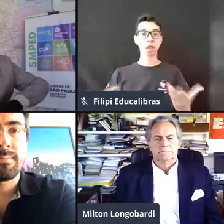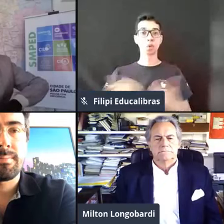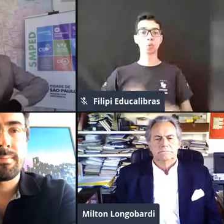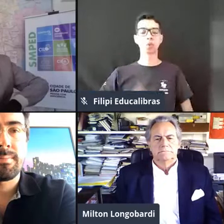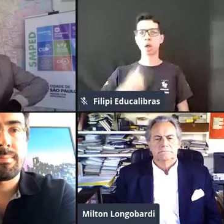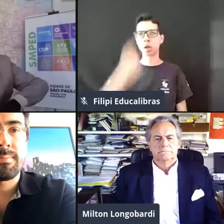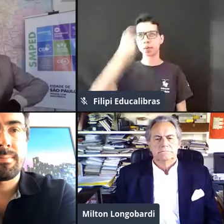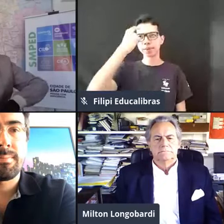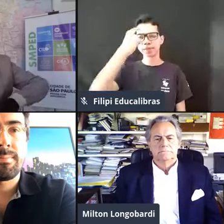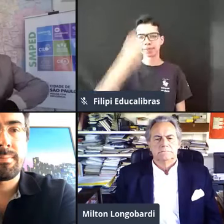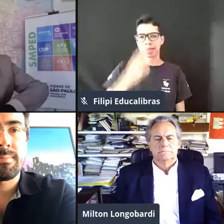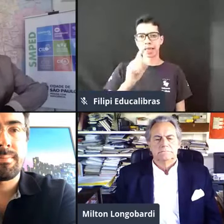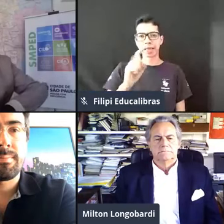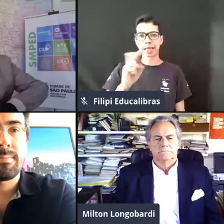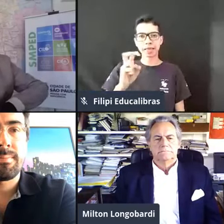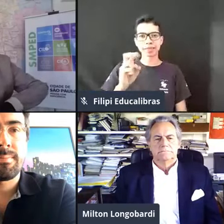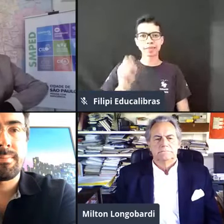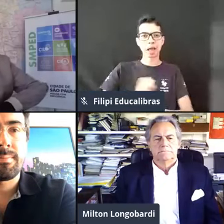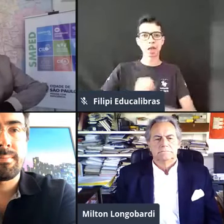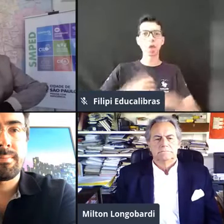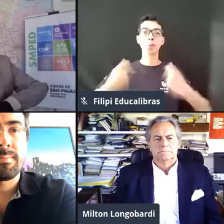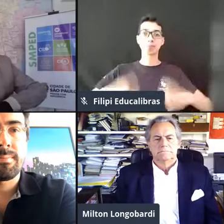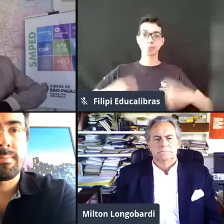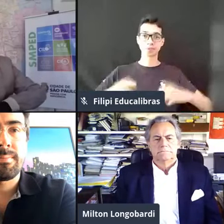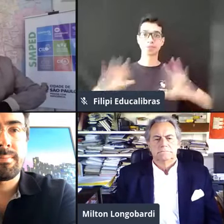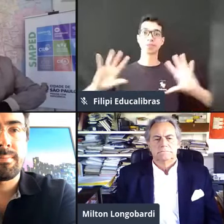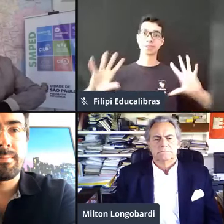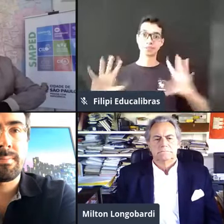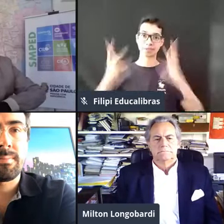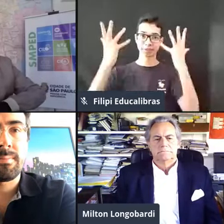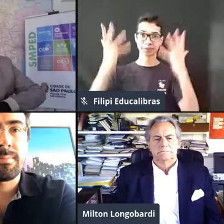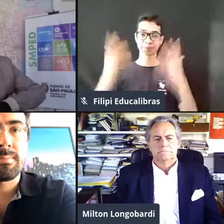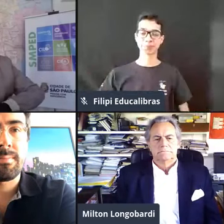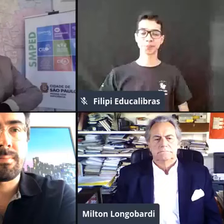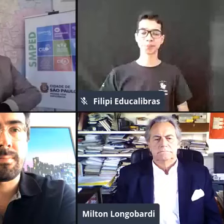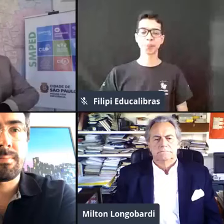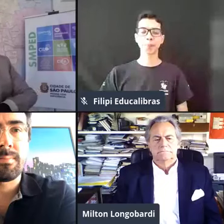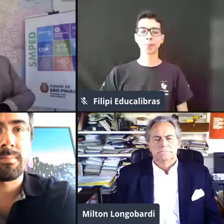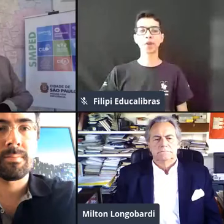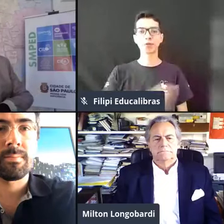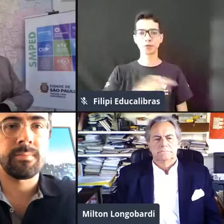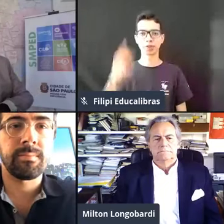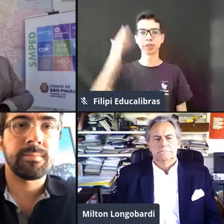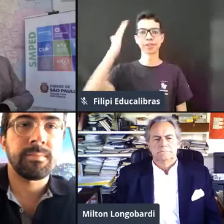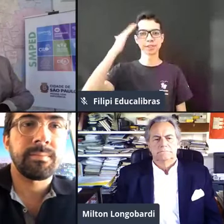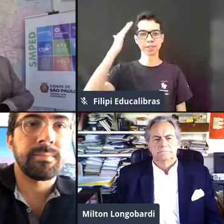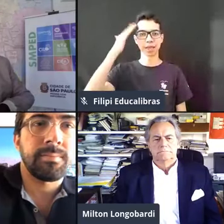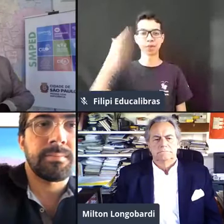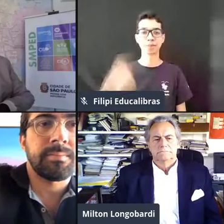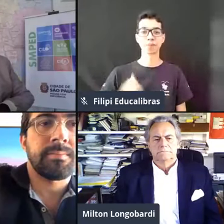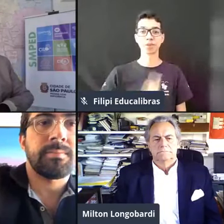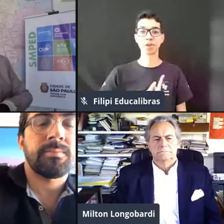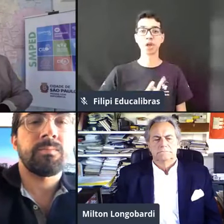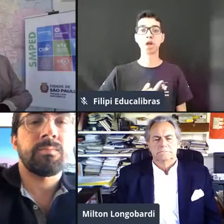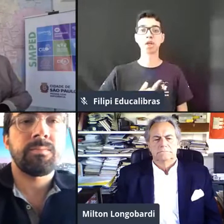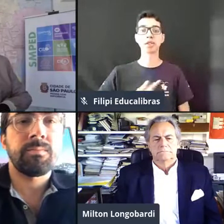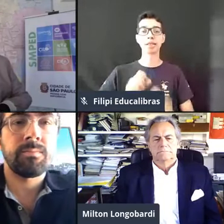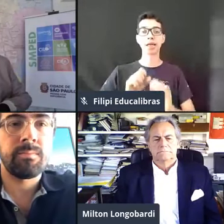grande comemoração. Como vocês sabem, nós vamos fazer um seminário internacional, dia 2 e 3 de